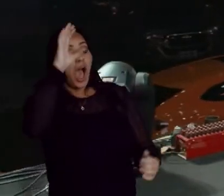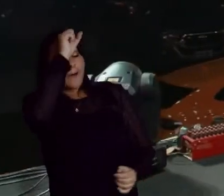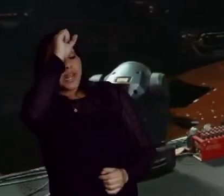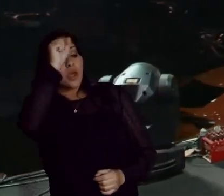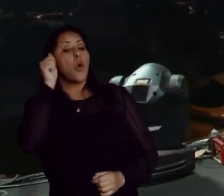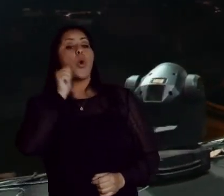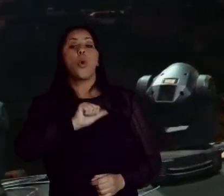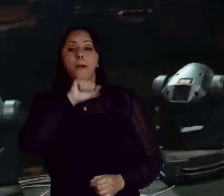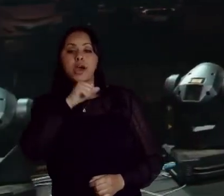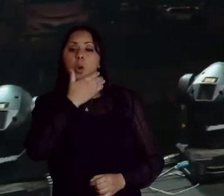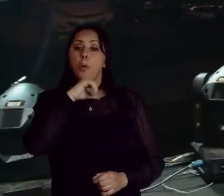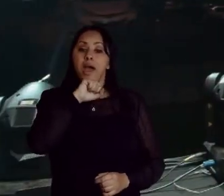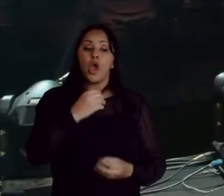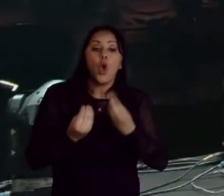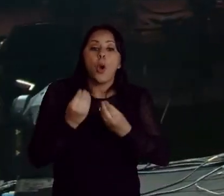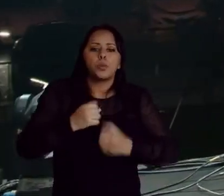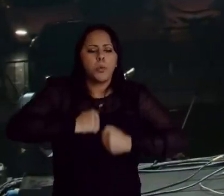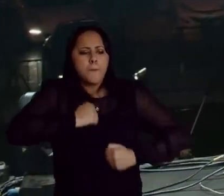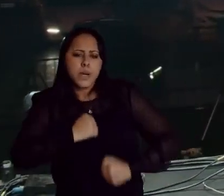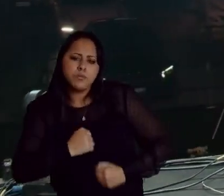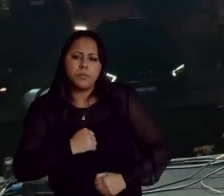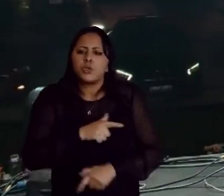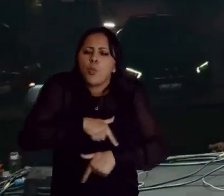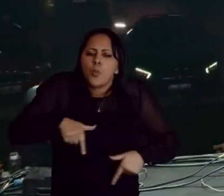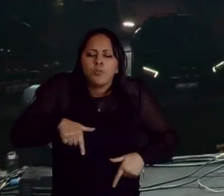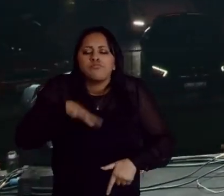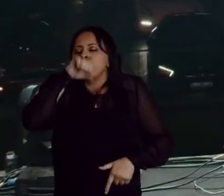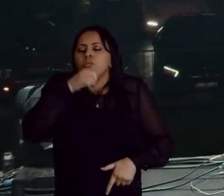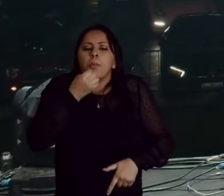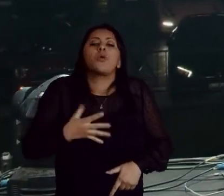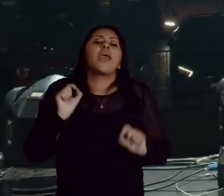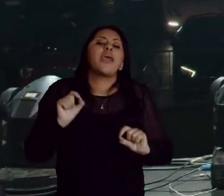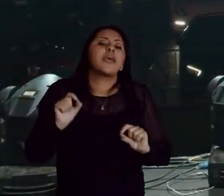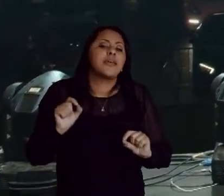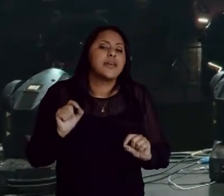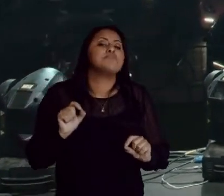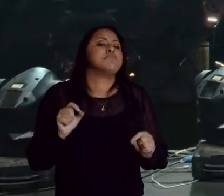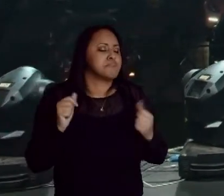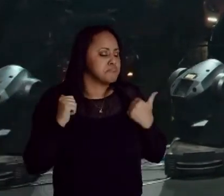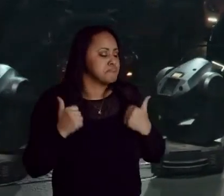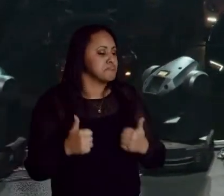papai lá na infância como é que se tomava banho para ficar limpinho, bonitinho, cheirosinho? Buzina aí. Ok.